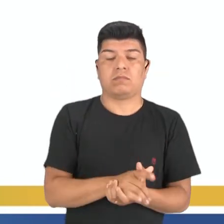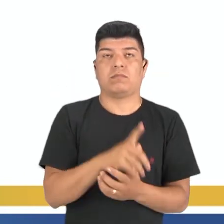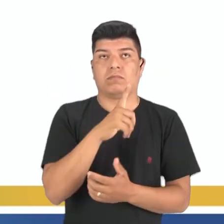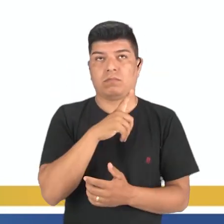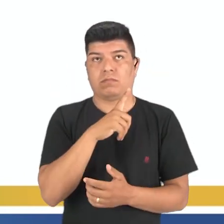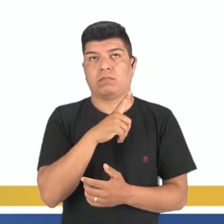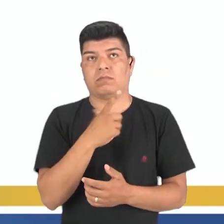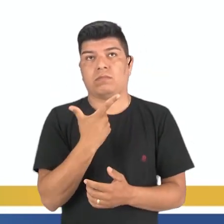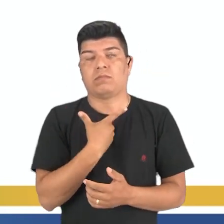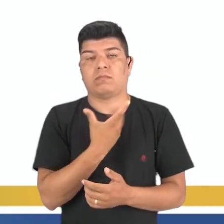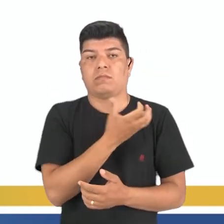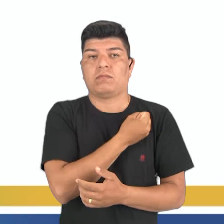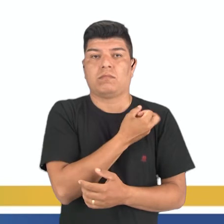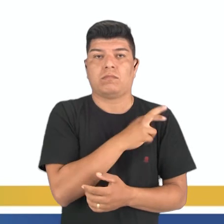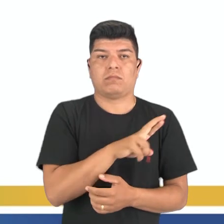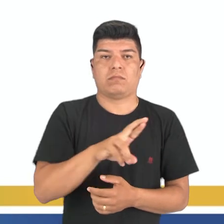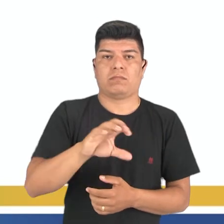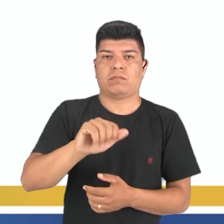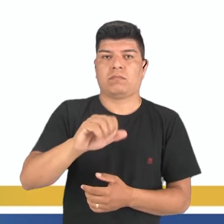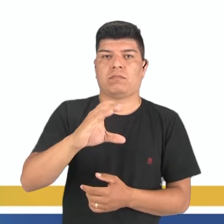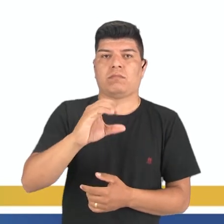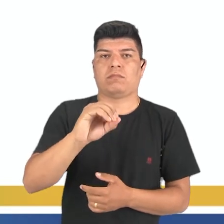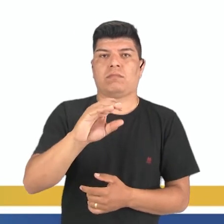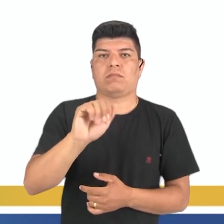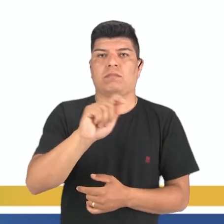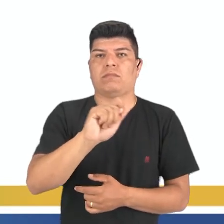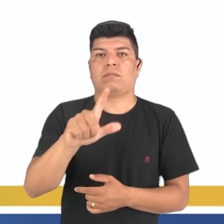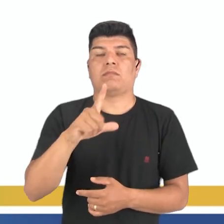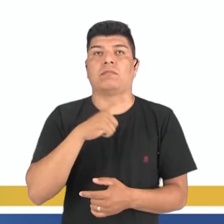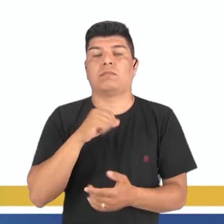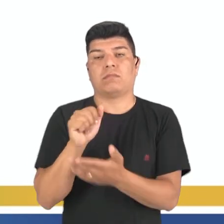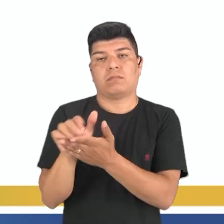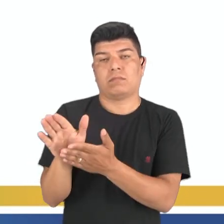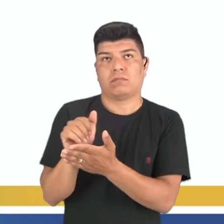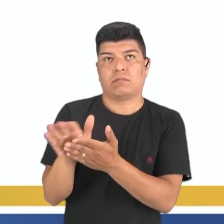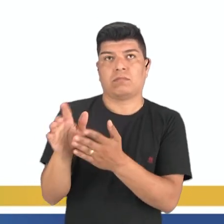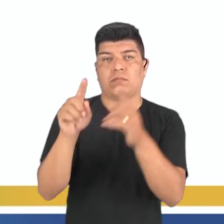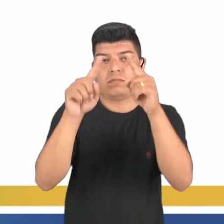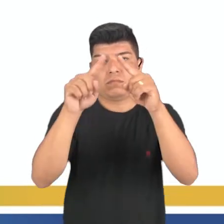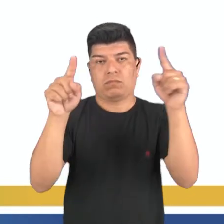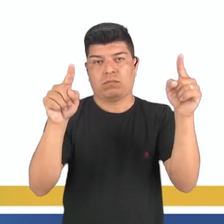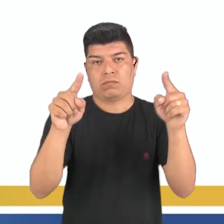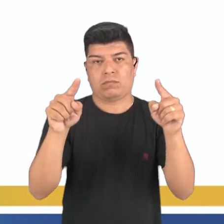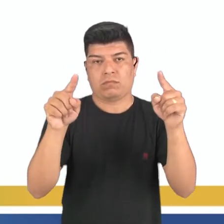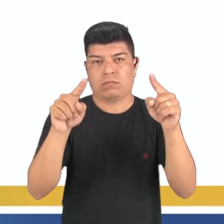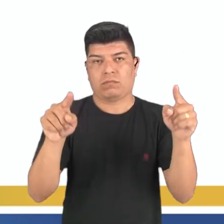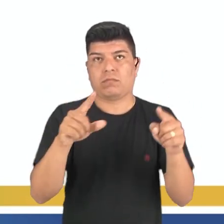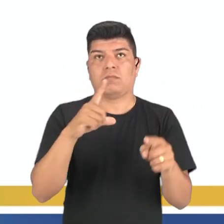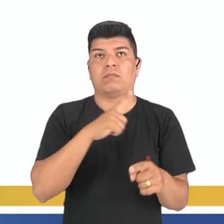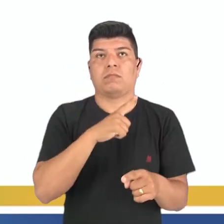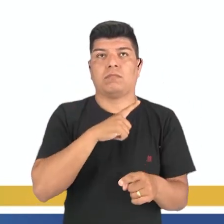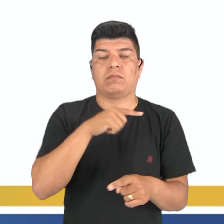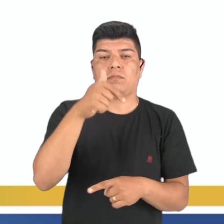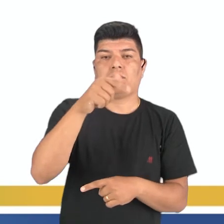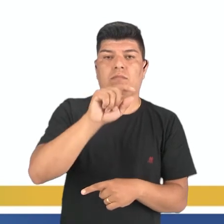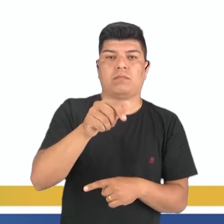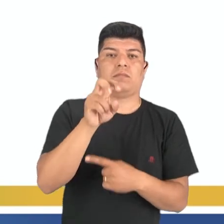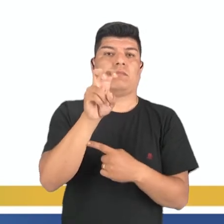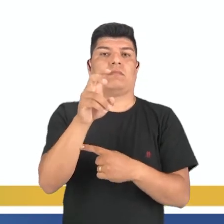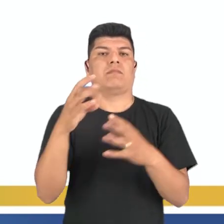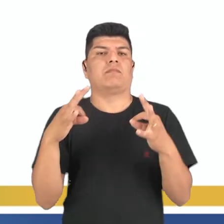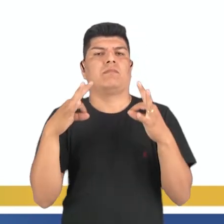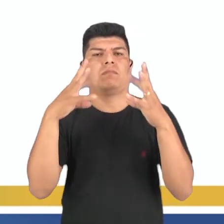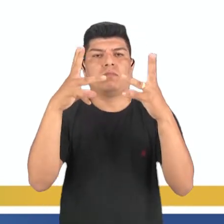aí um número racional envolvido por chaves. Eu posso eliminar agora chaves e obter 7,5. Então, toda